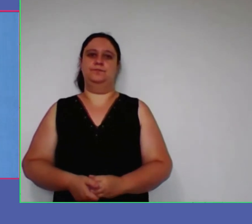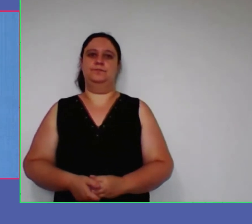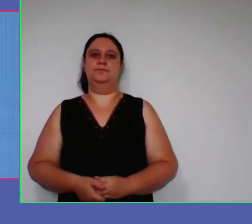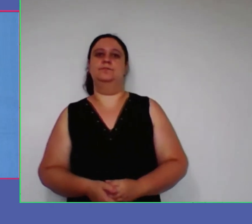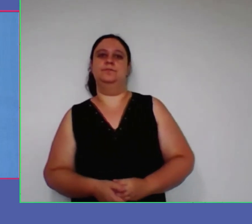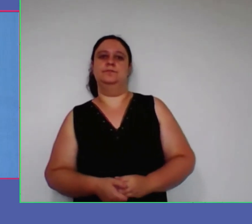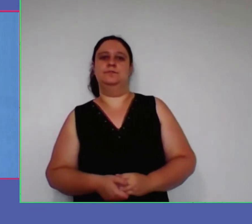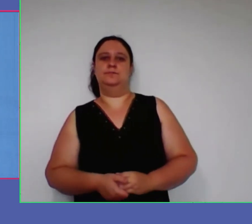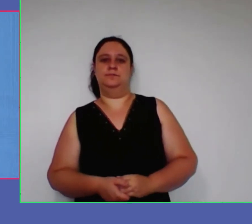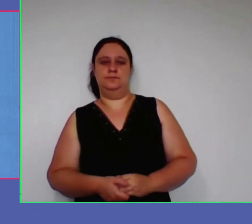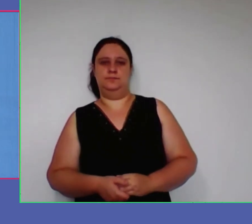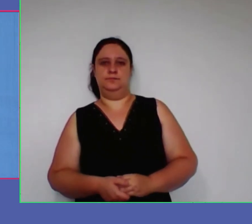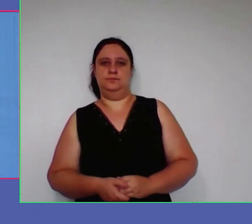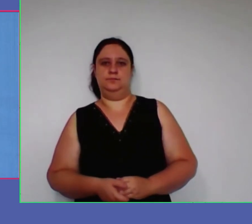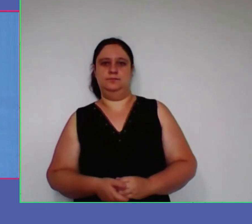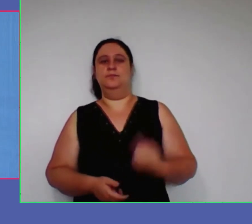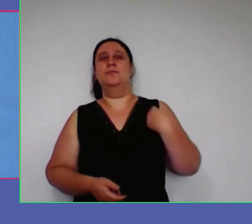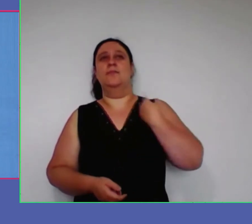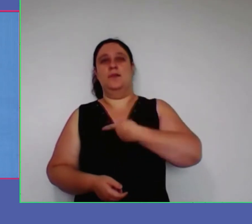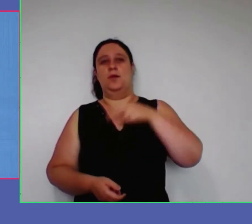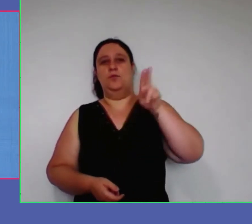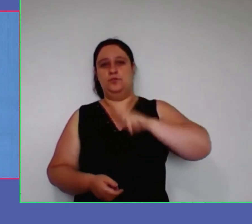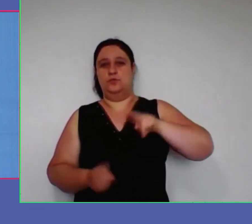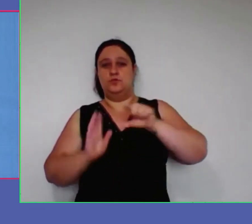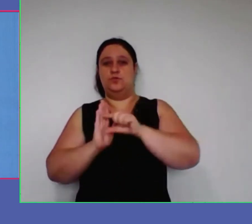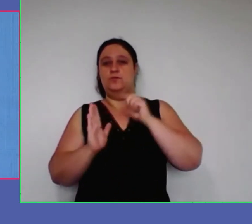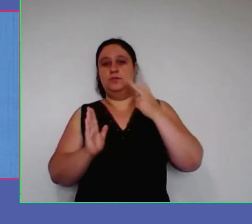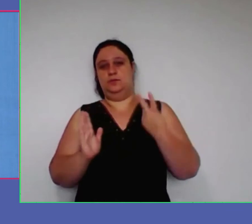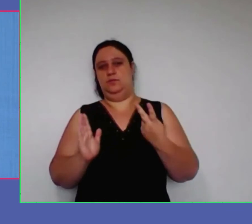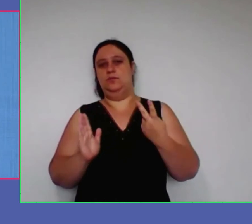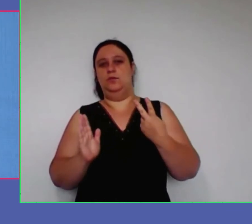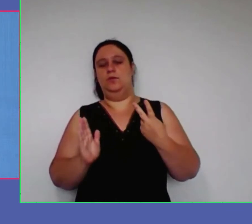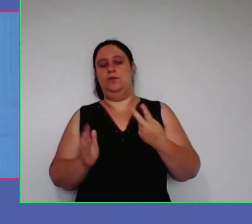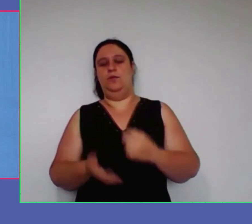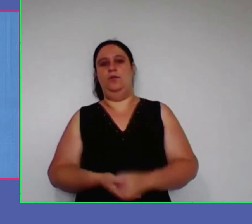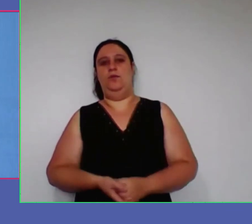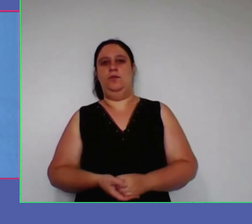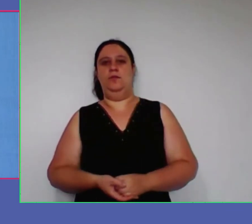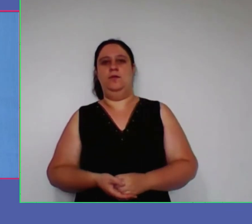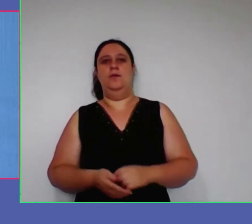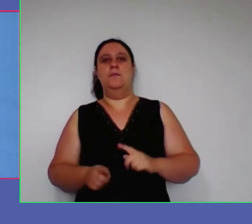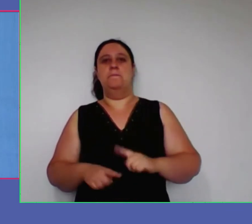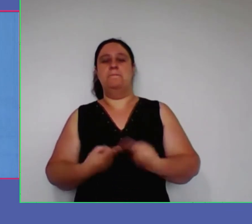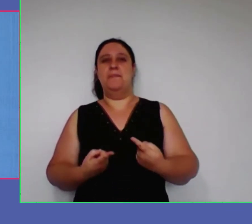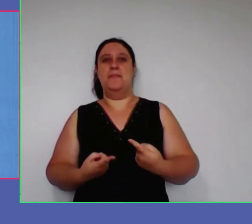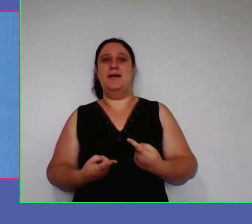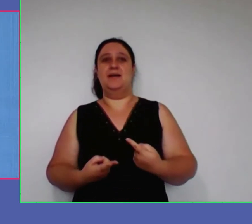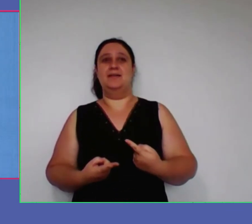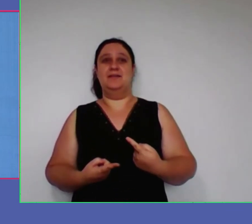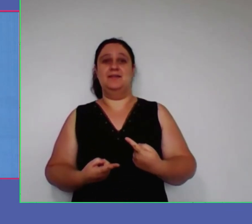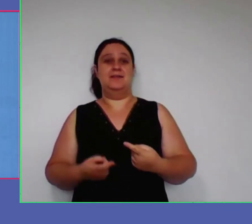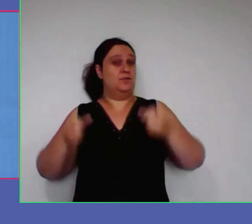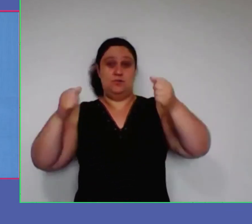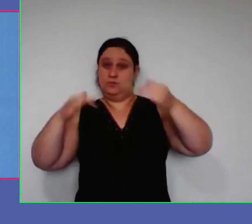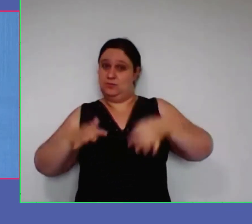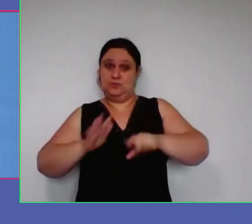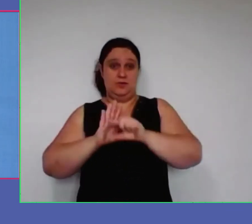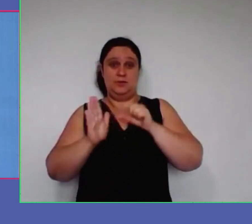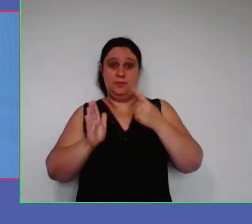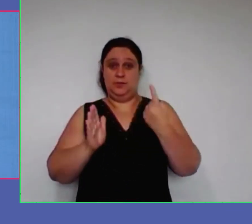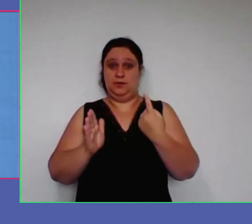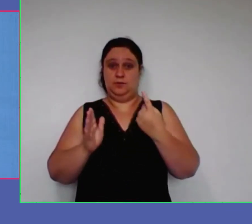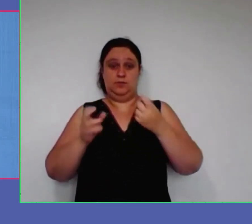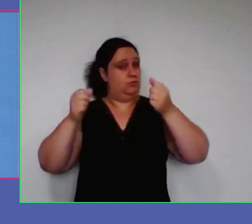Nós usamos muito o versículo 2, mas eu não tenho explicado o versículo 1. Versículo 1 diz